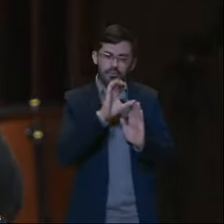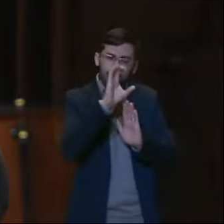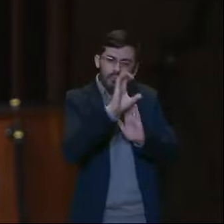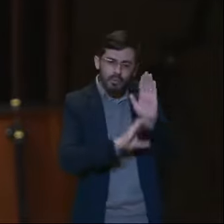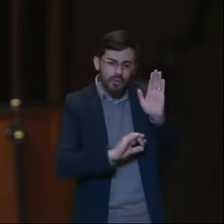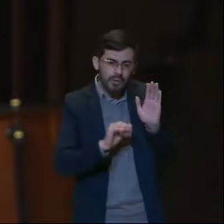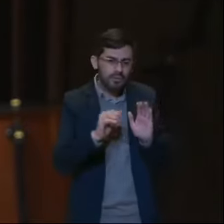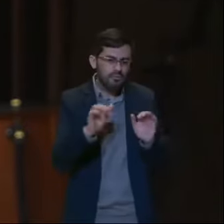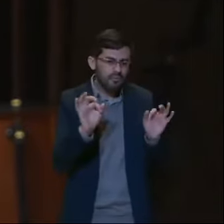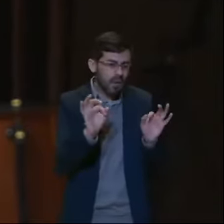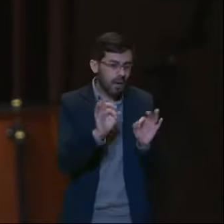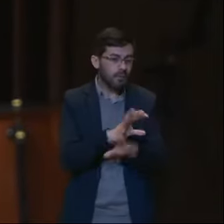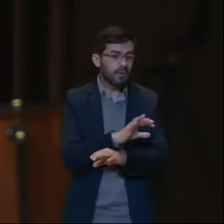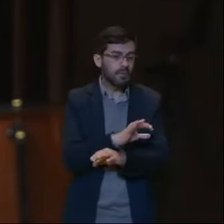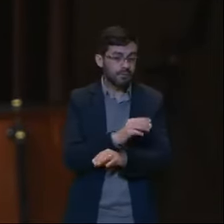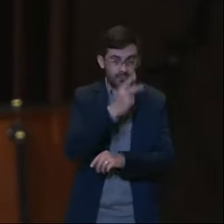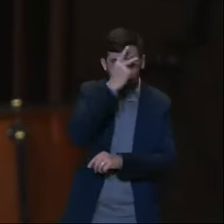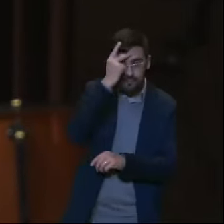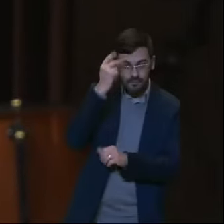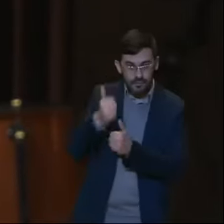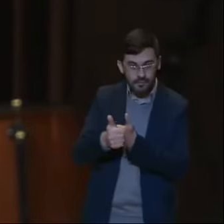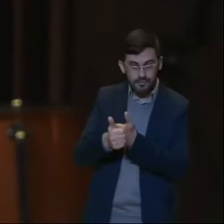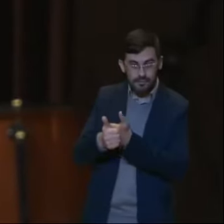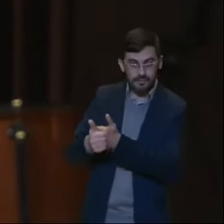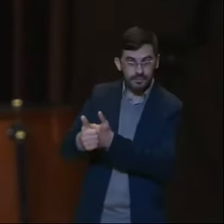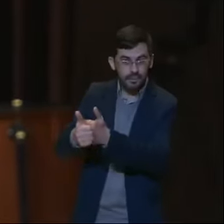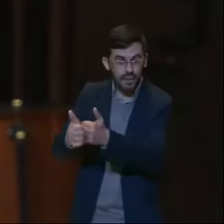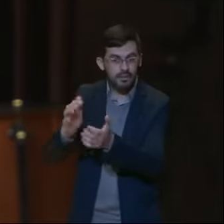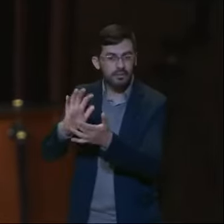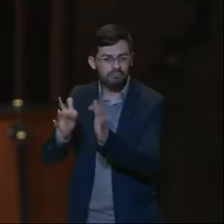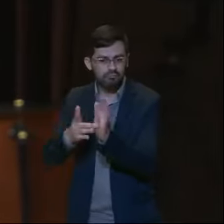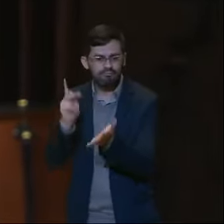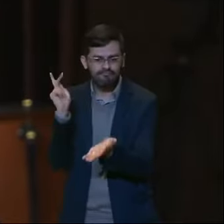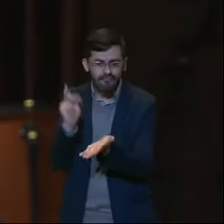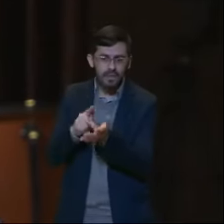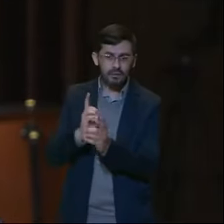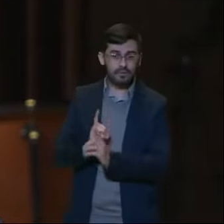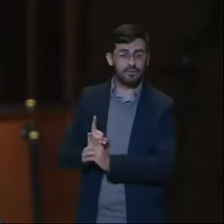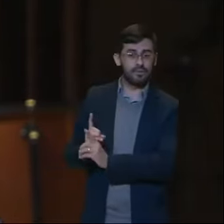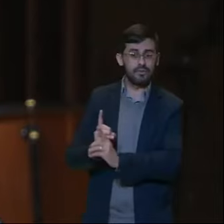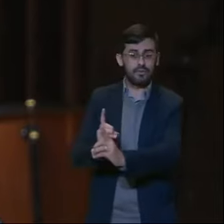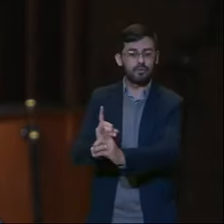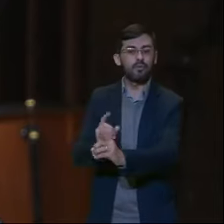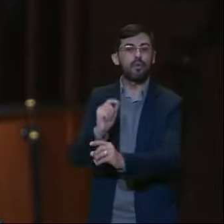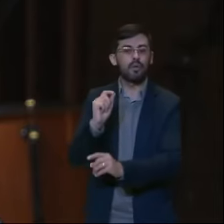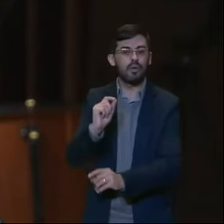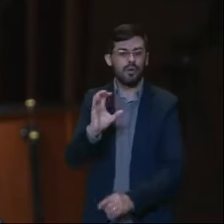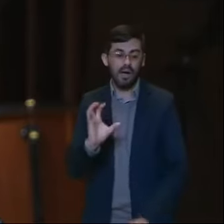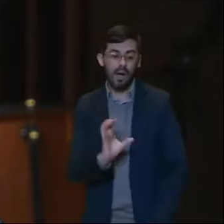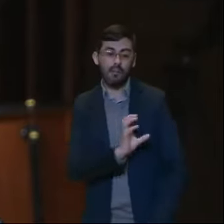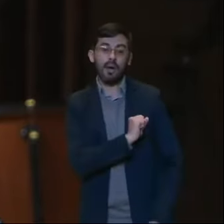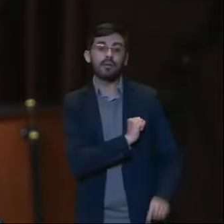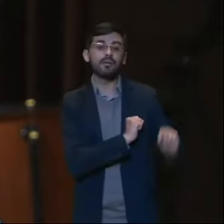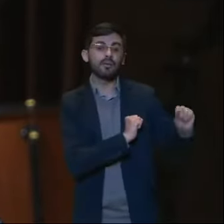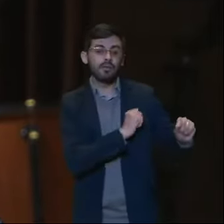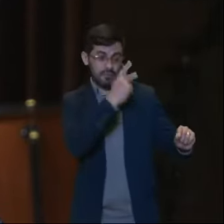que aqueles que seguem a Jesus, aqueles que são discípulos de Jesus, eles amariam até os